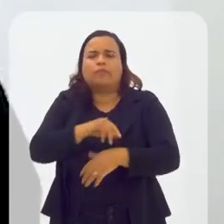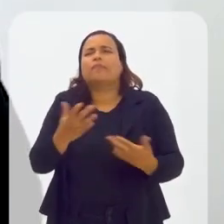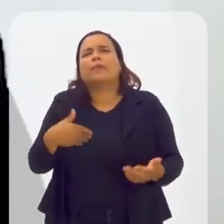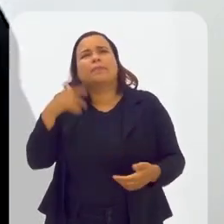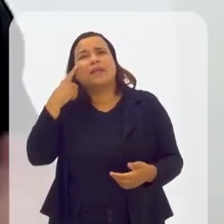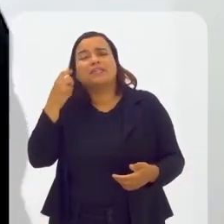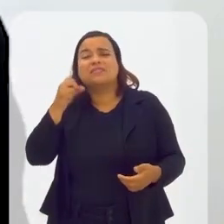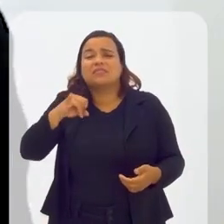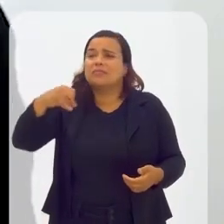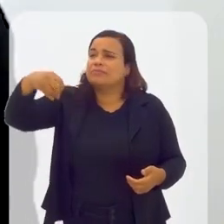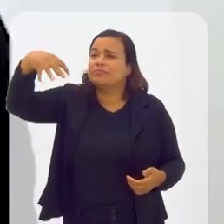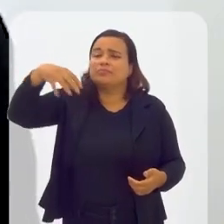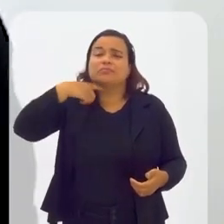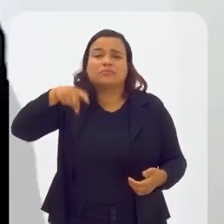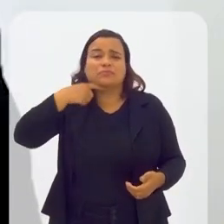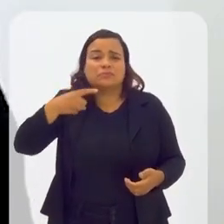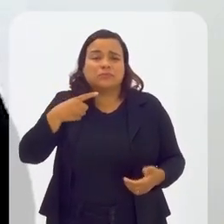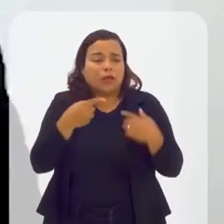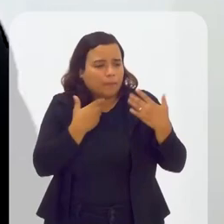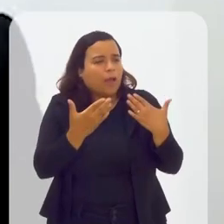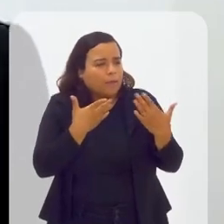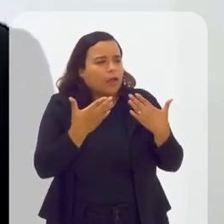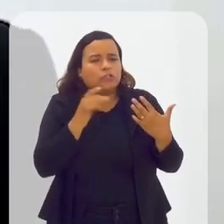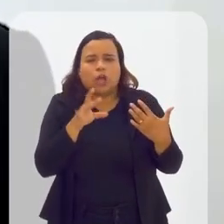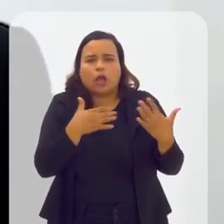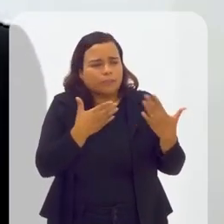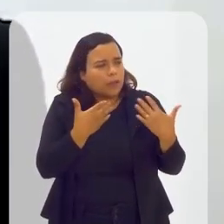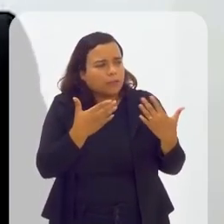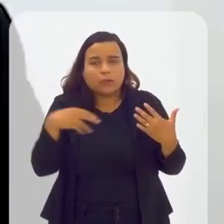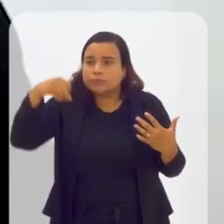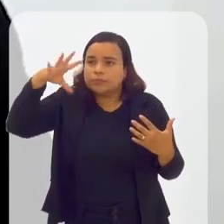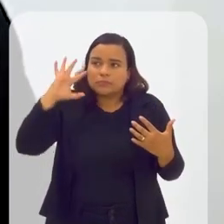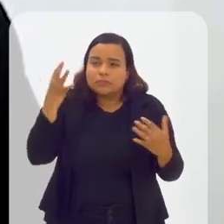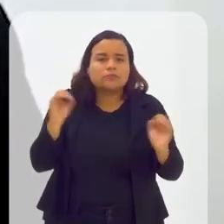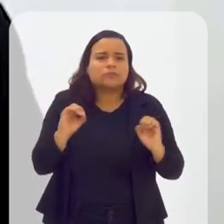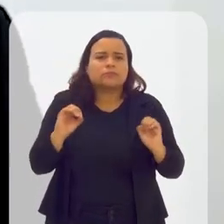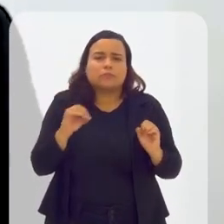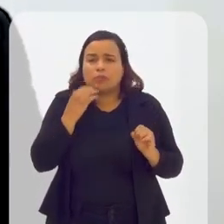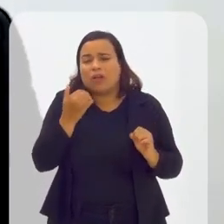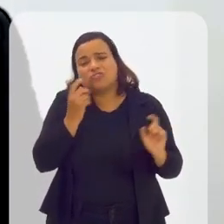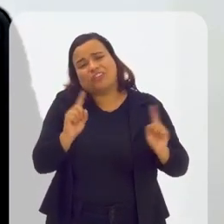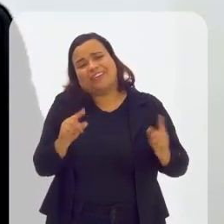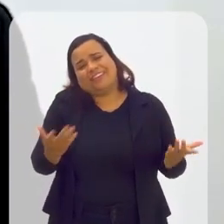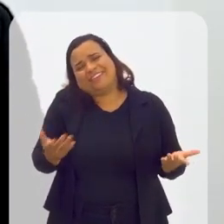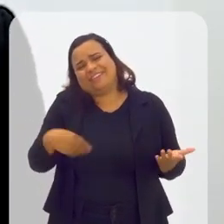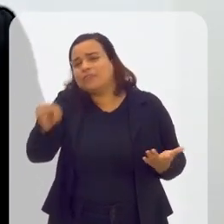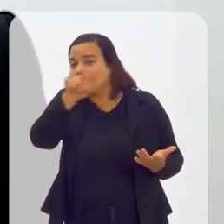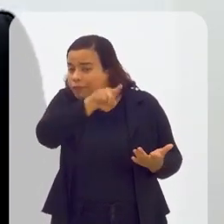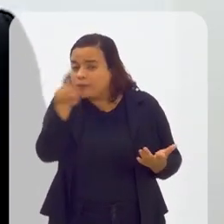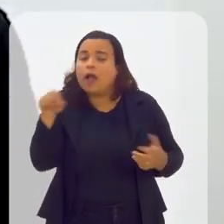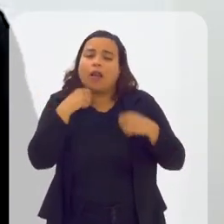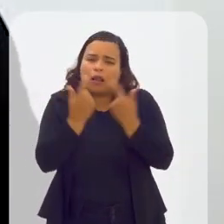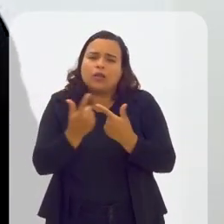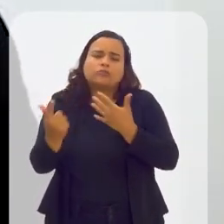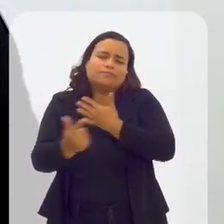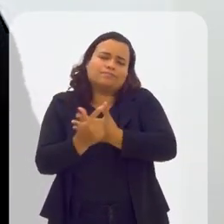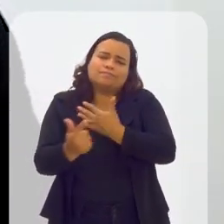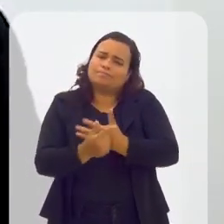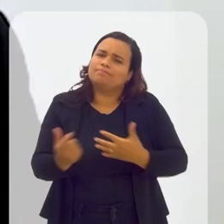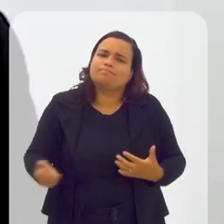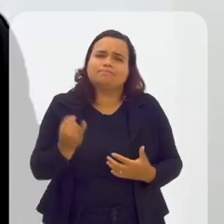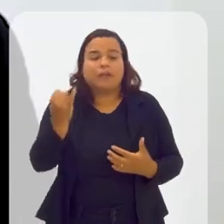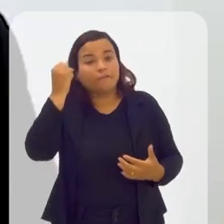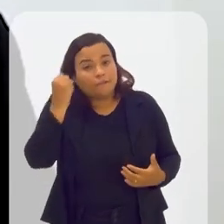não tem luz lá, não acende a luz? Não adianta, tá certo? Então, eu acho que a gente, vocês aí têm um